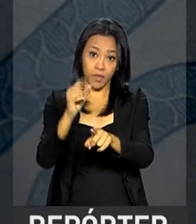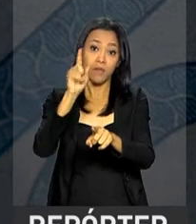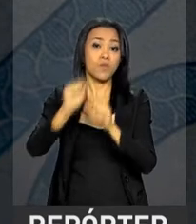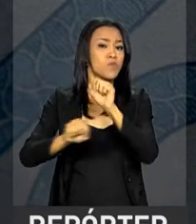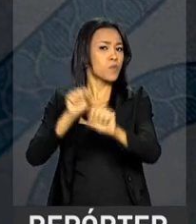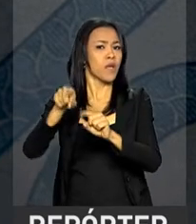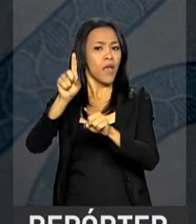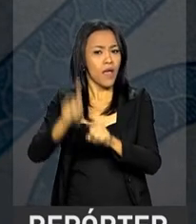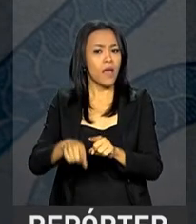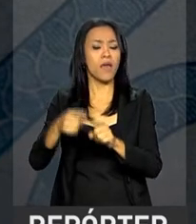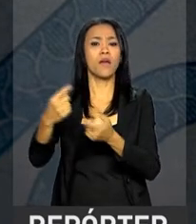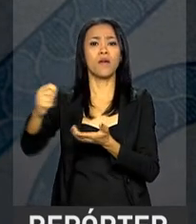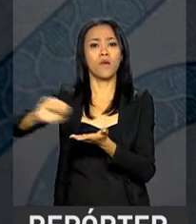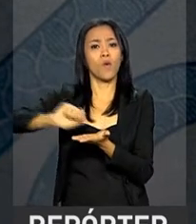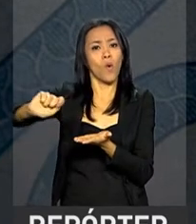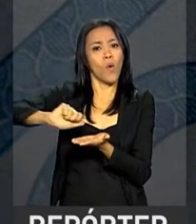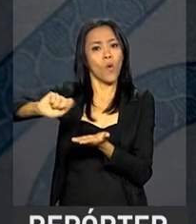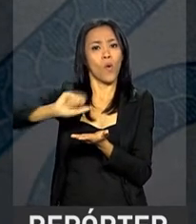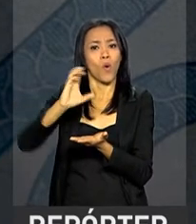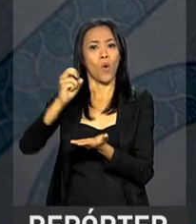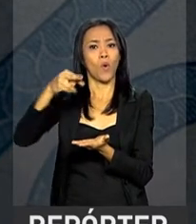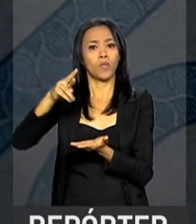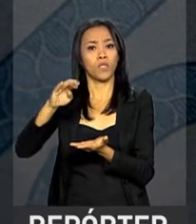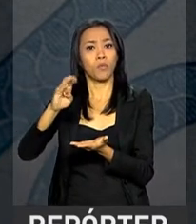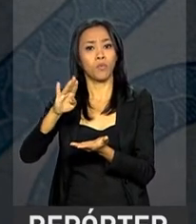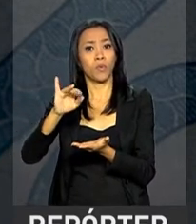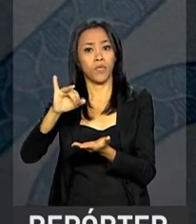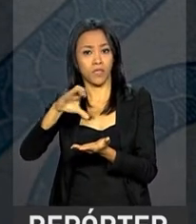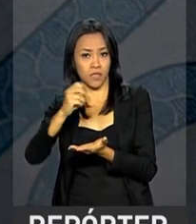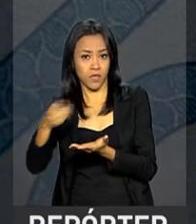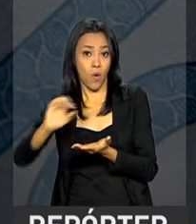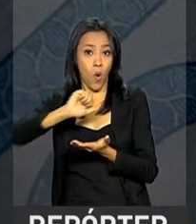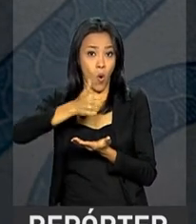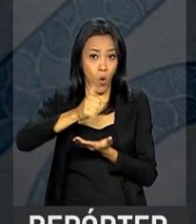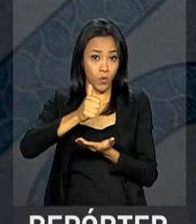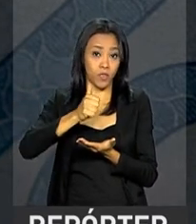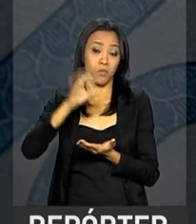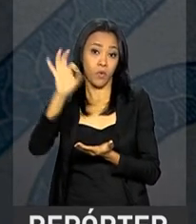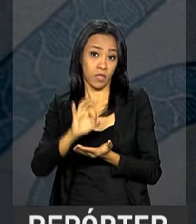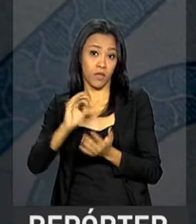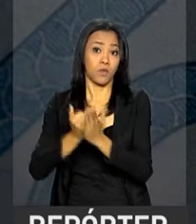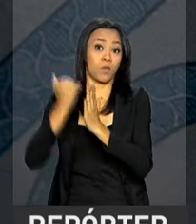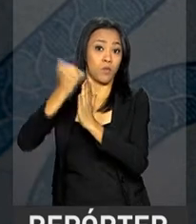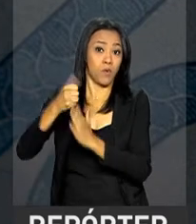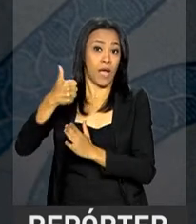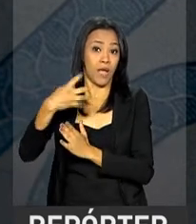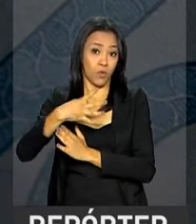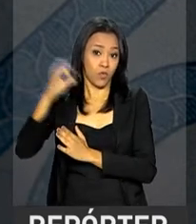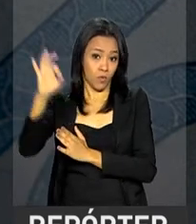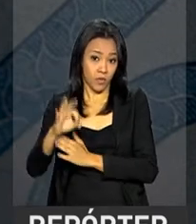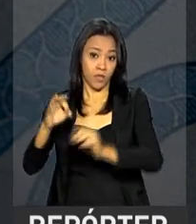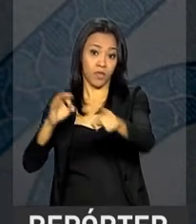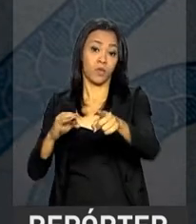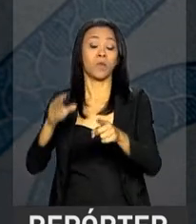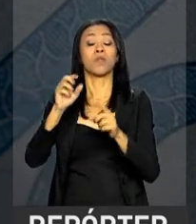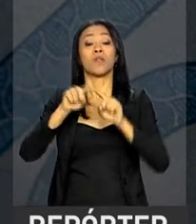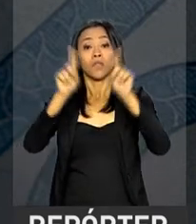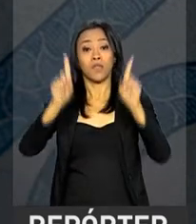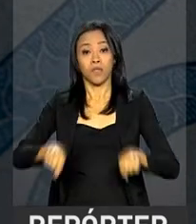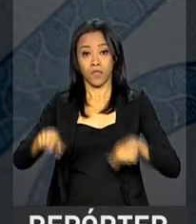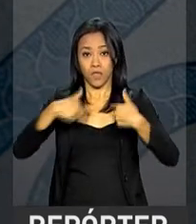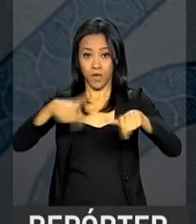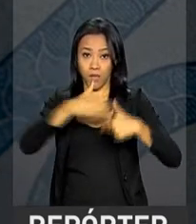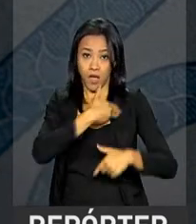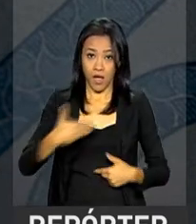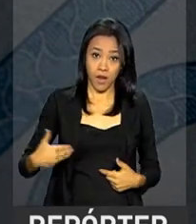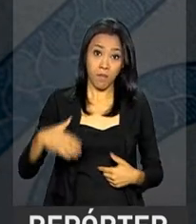contribuição previdenciária dos atuais 11% para 14% para servidores públicos que recebem mais do que